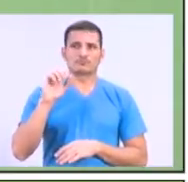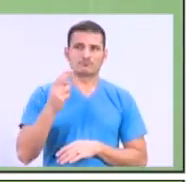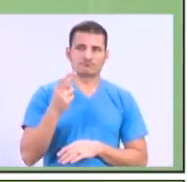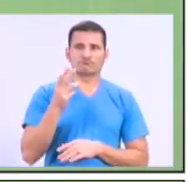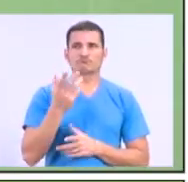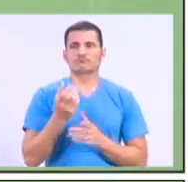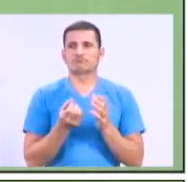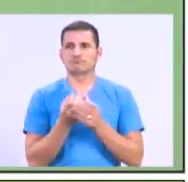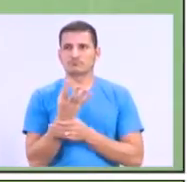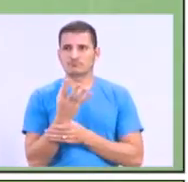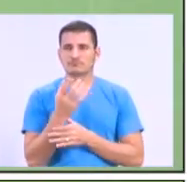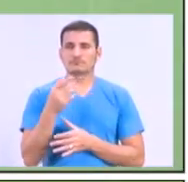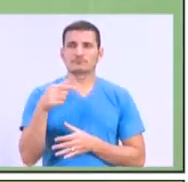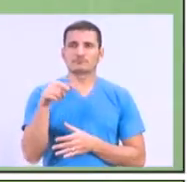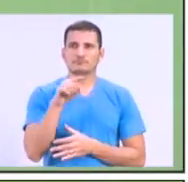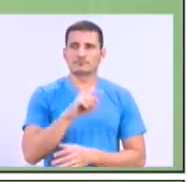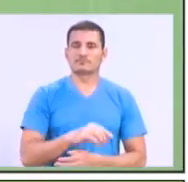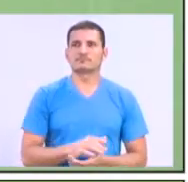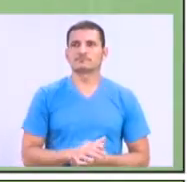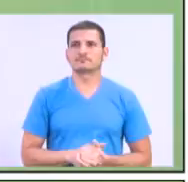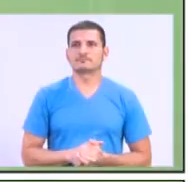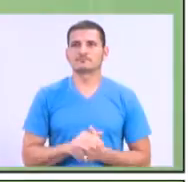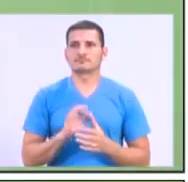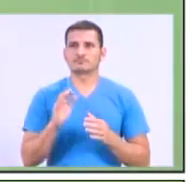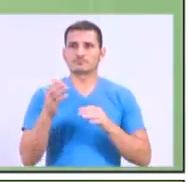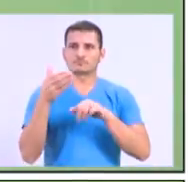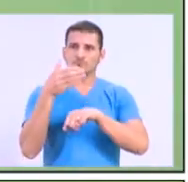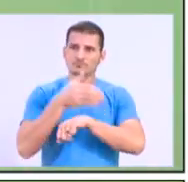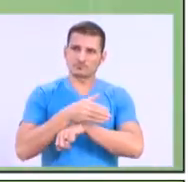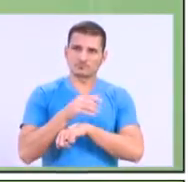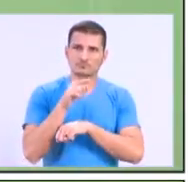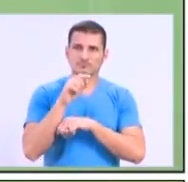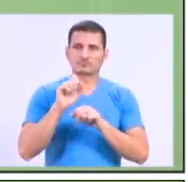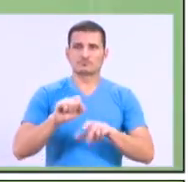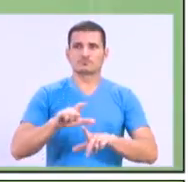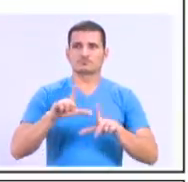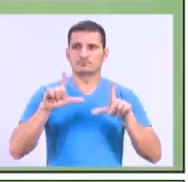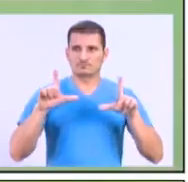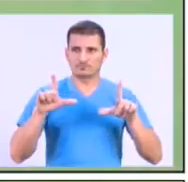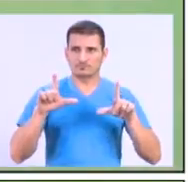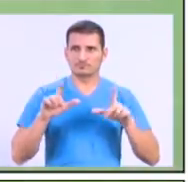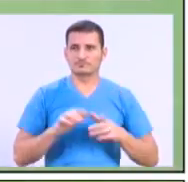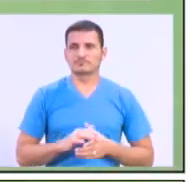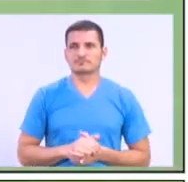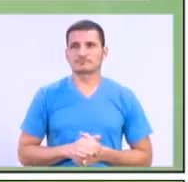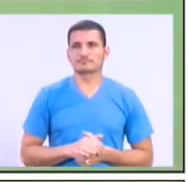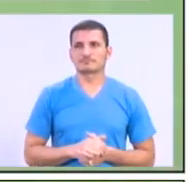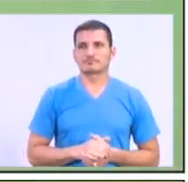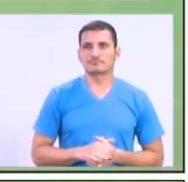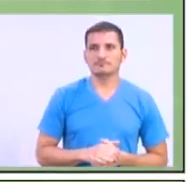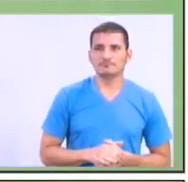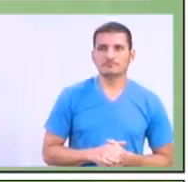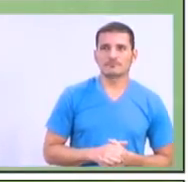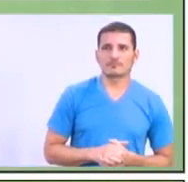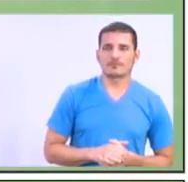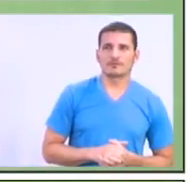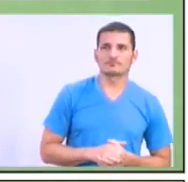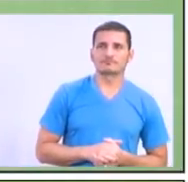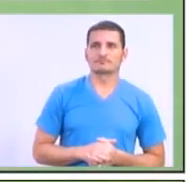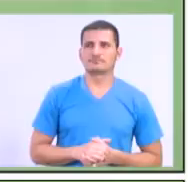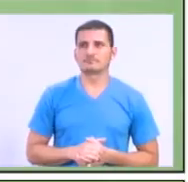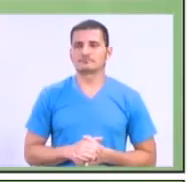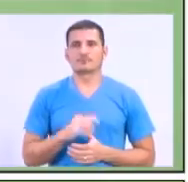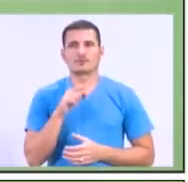de destino, né? E aí nós acessamos dessa forma. basicamente